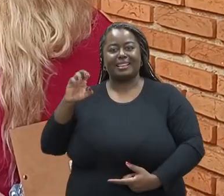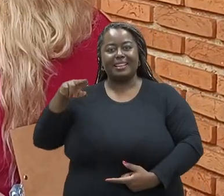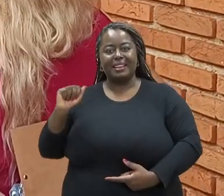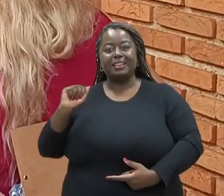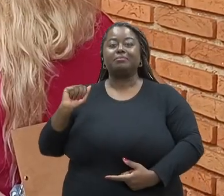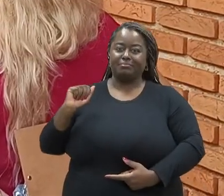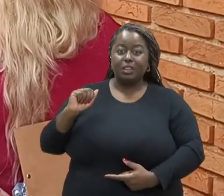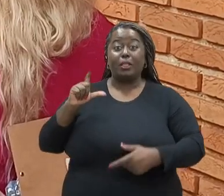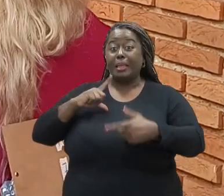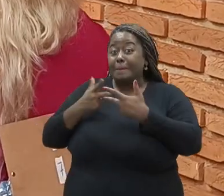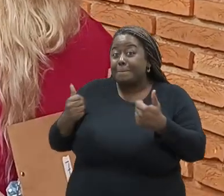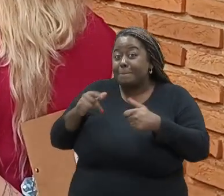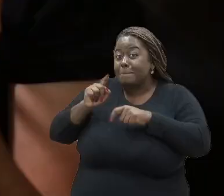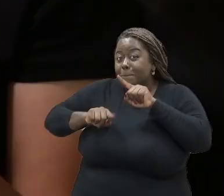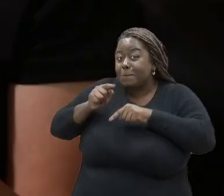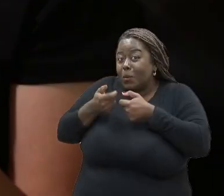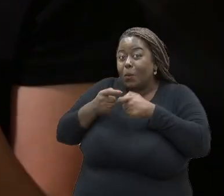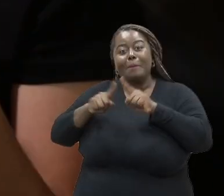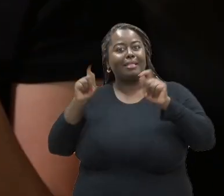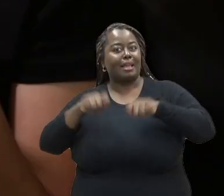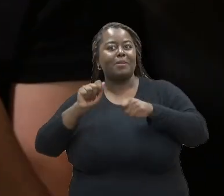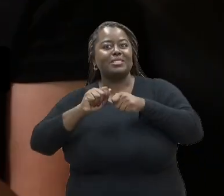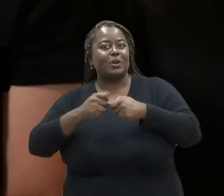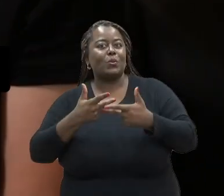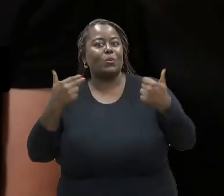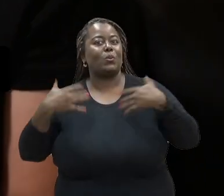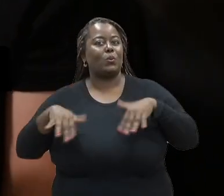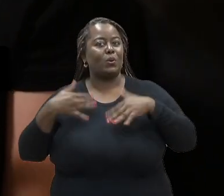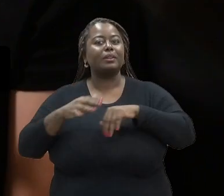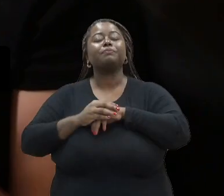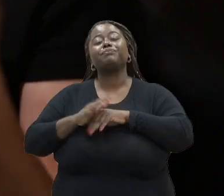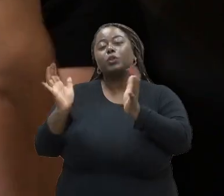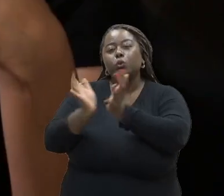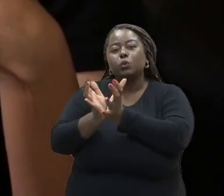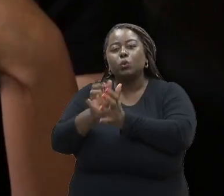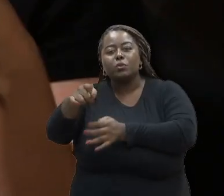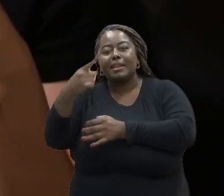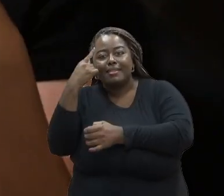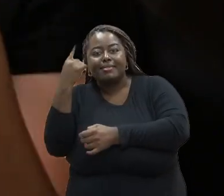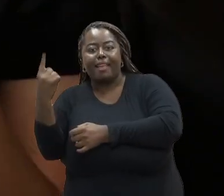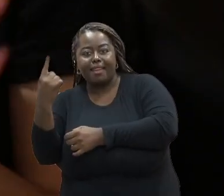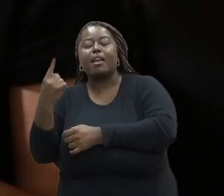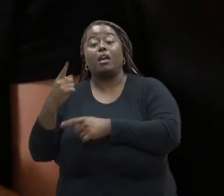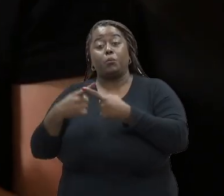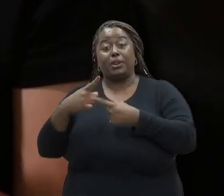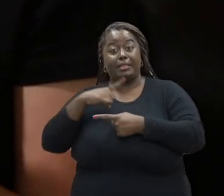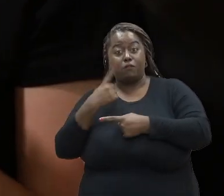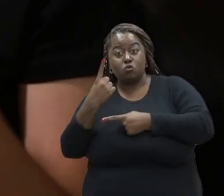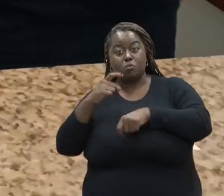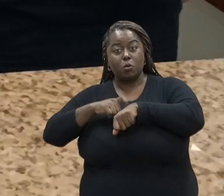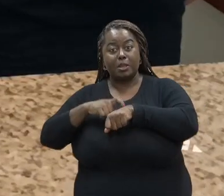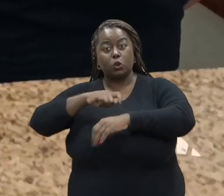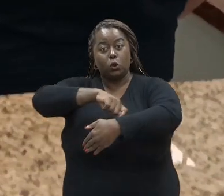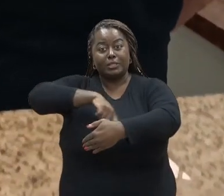com pouco dá para fazer algo legal. O pessoal lá do grupo, né, da turma, teve a ideia de uma cena que acontece na